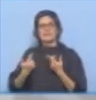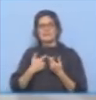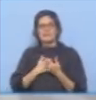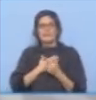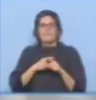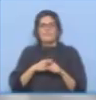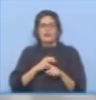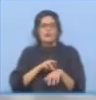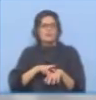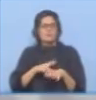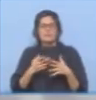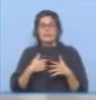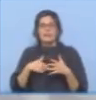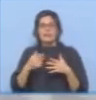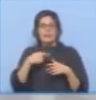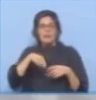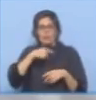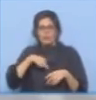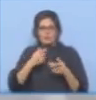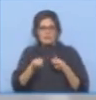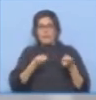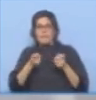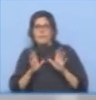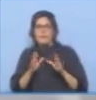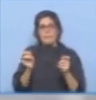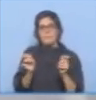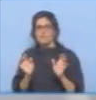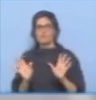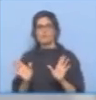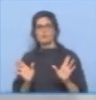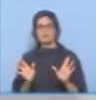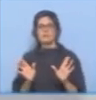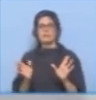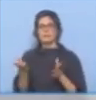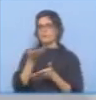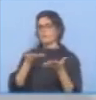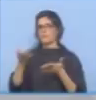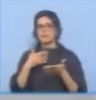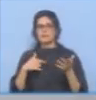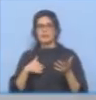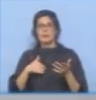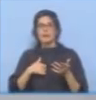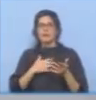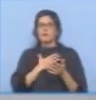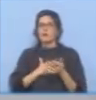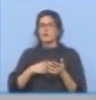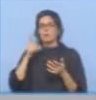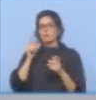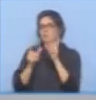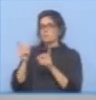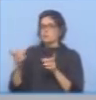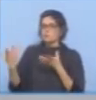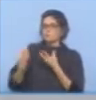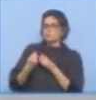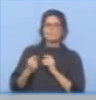Fomos-nos preparando, conversando entre nós, partilhando expectativas também, que é muito importante, e é bom saber que levamos pessoas da nossa paróquia para